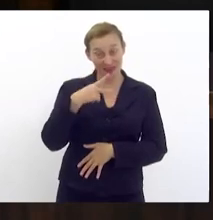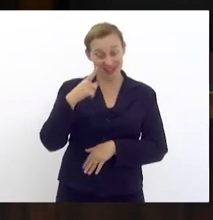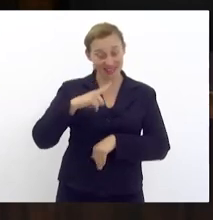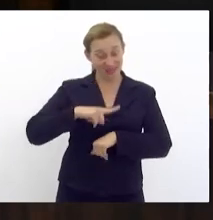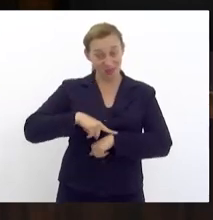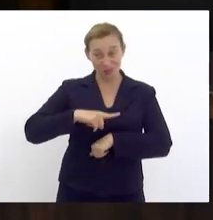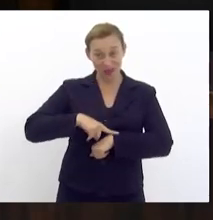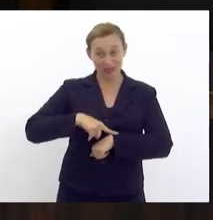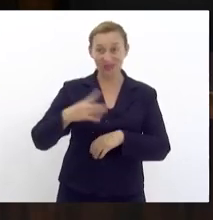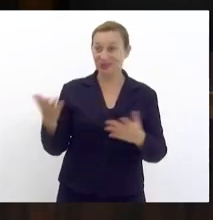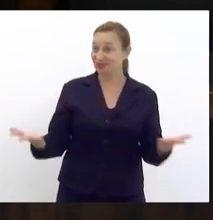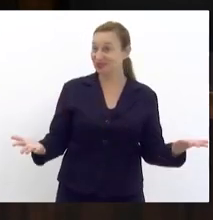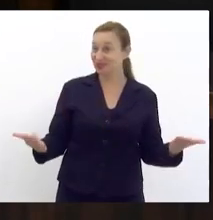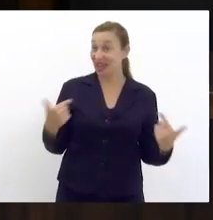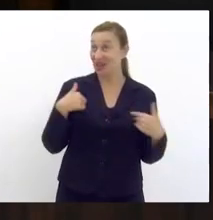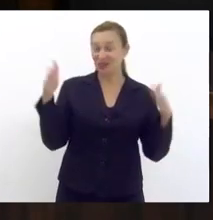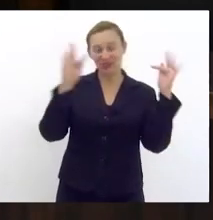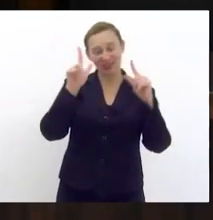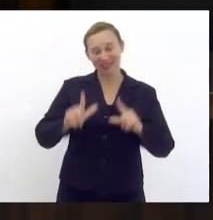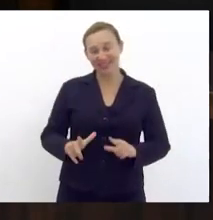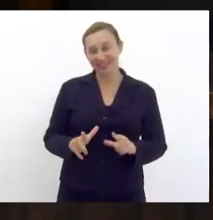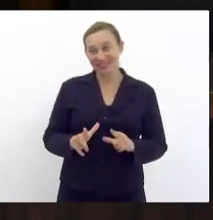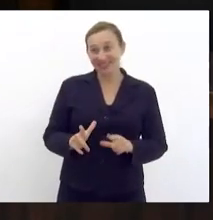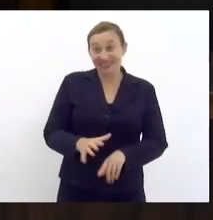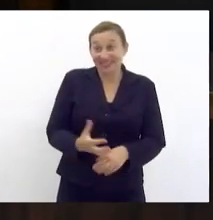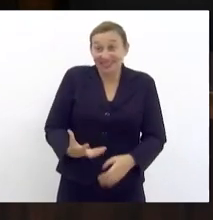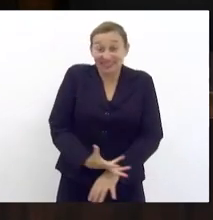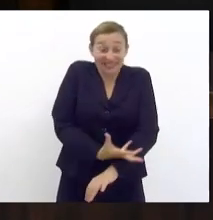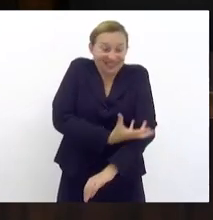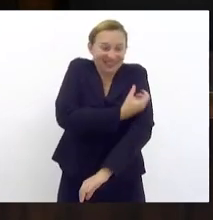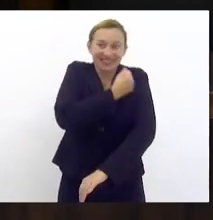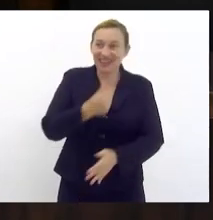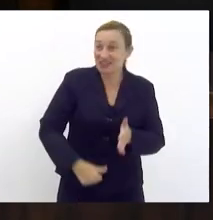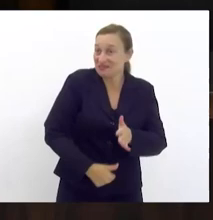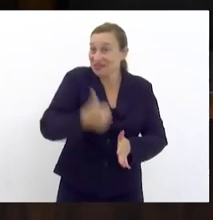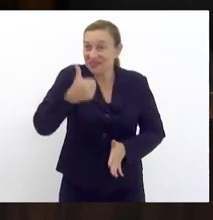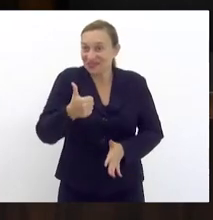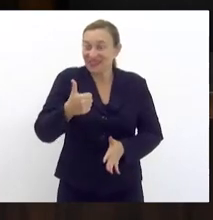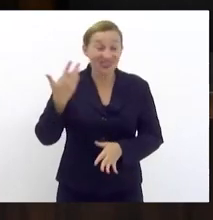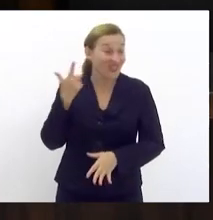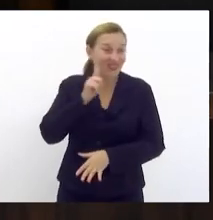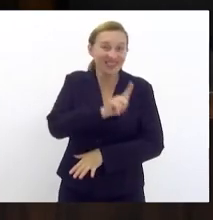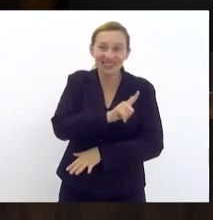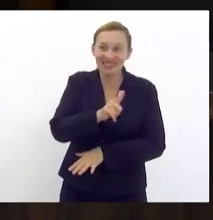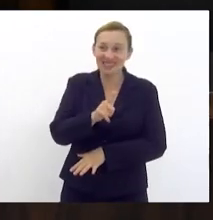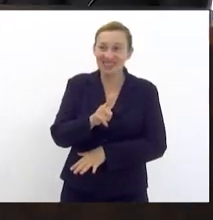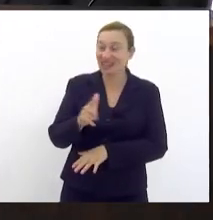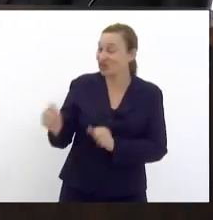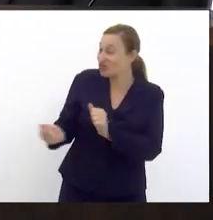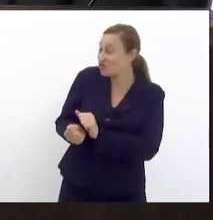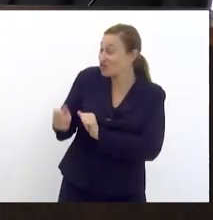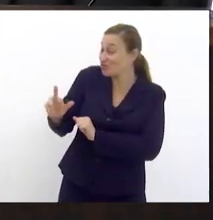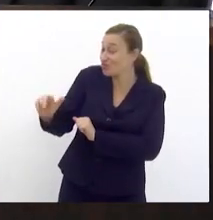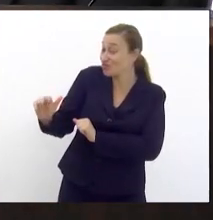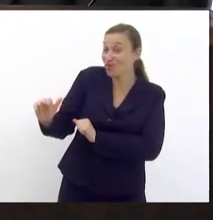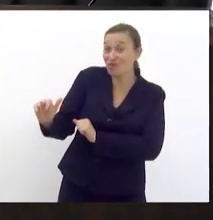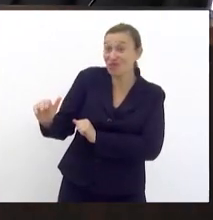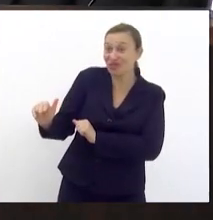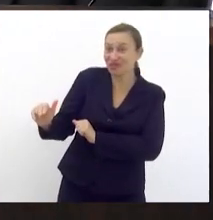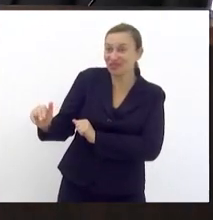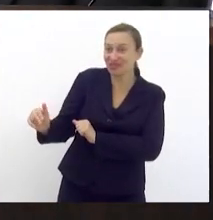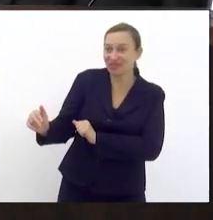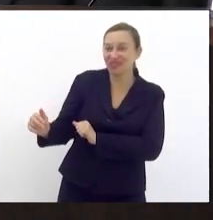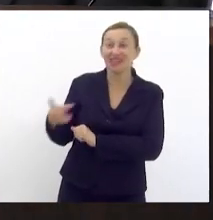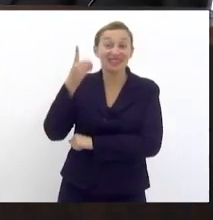momento, que eu estou muito feliz aqui, estou muito emocionado, que é a primeira vez que eu consigo estar com meu irmão aqui do meu lado, aqui,